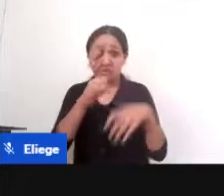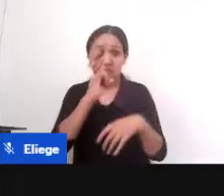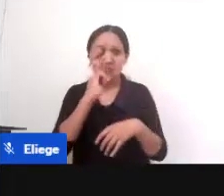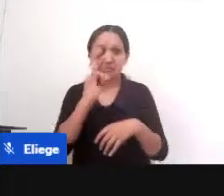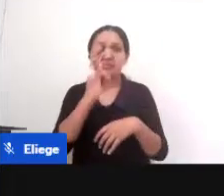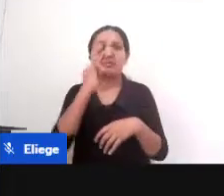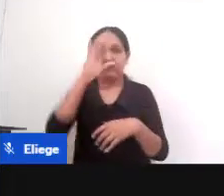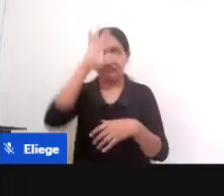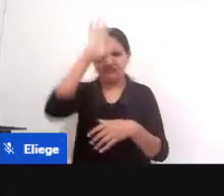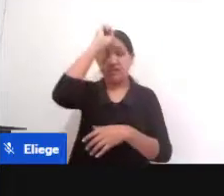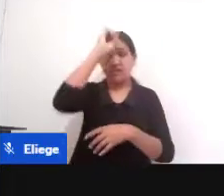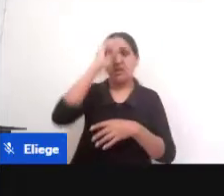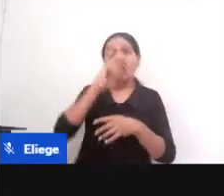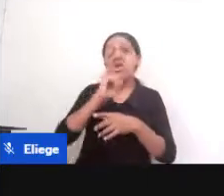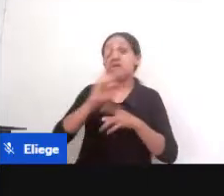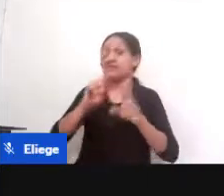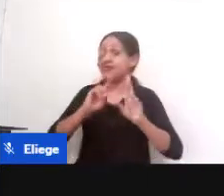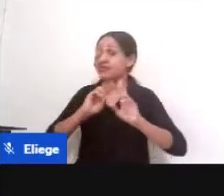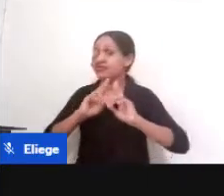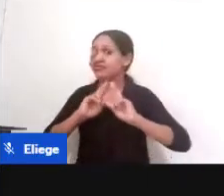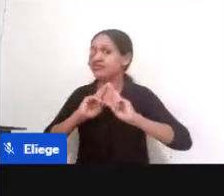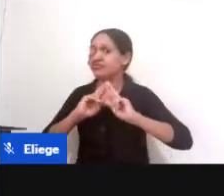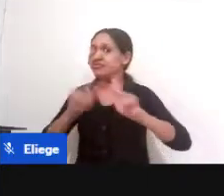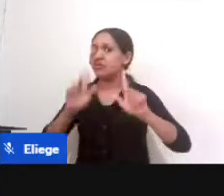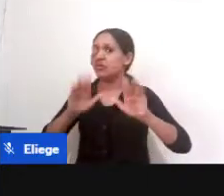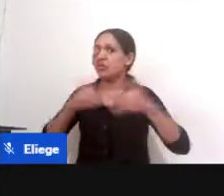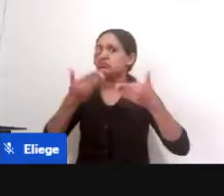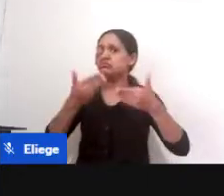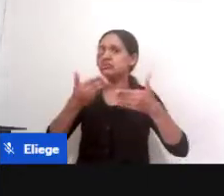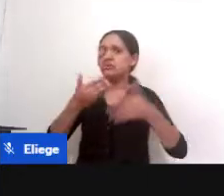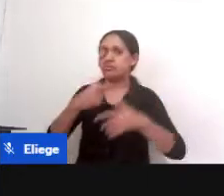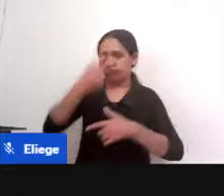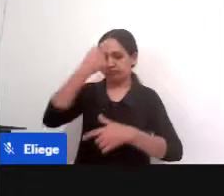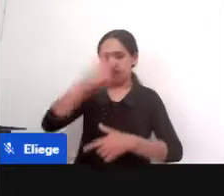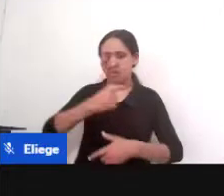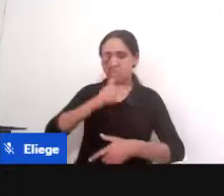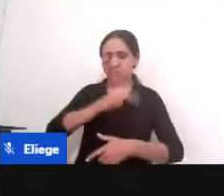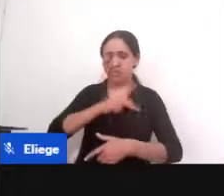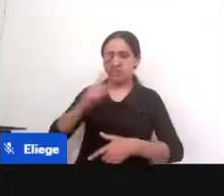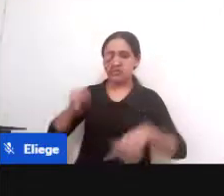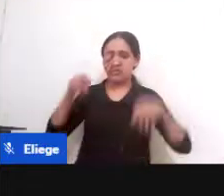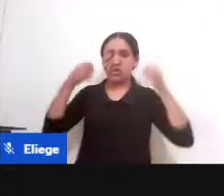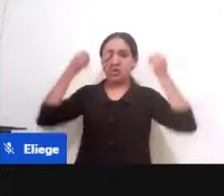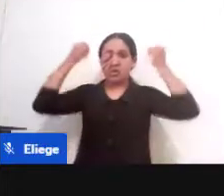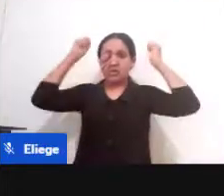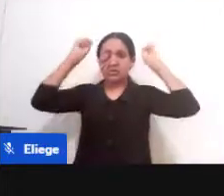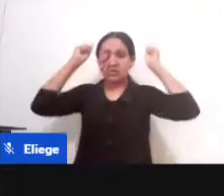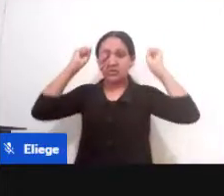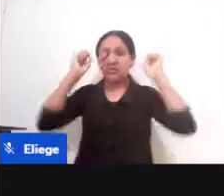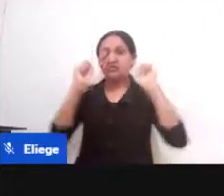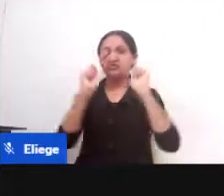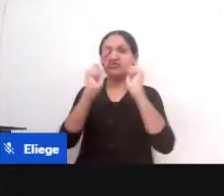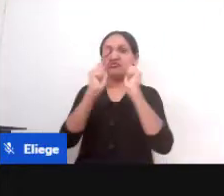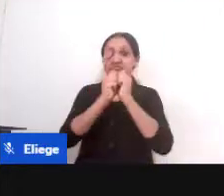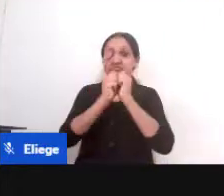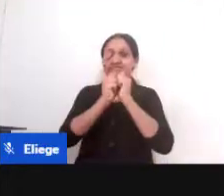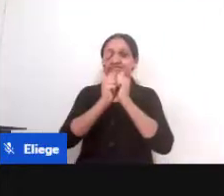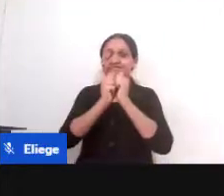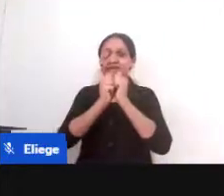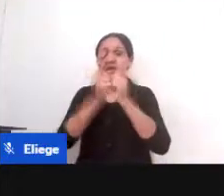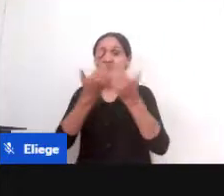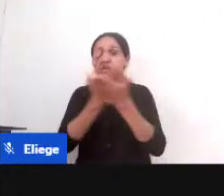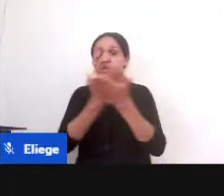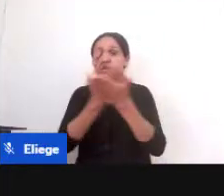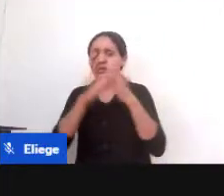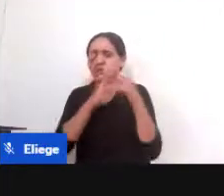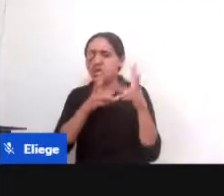esse é o diferencial. Quando eu, professor de educação física, estou na escola e eu percebo a dificuldade de aprendizagem do